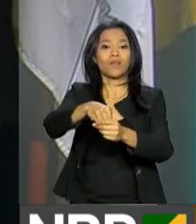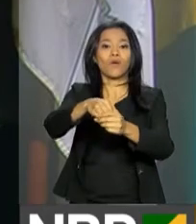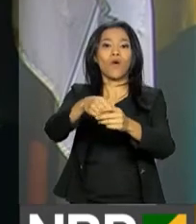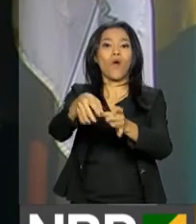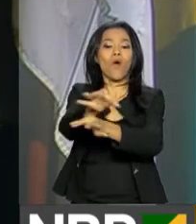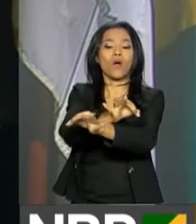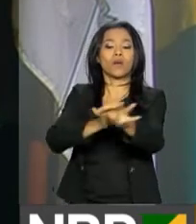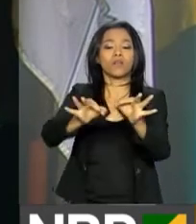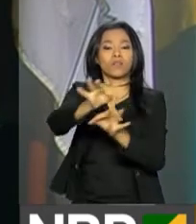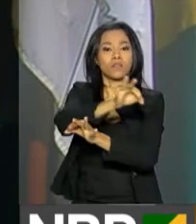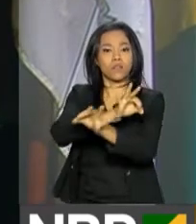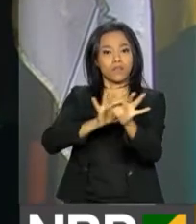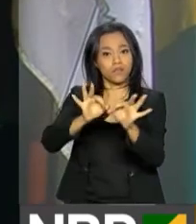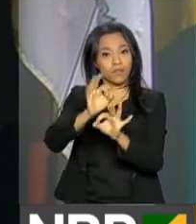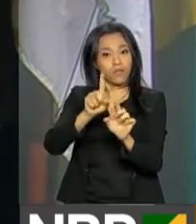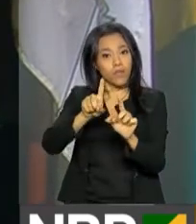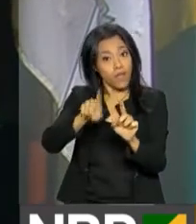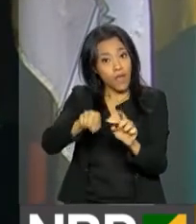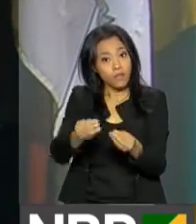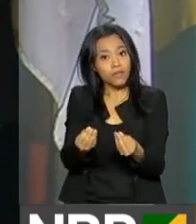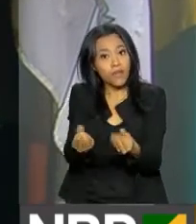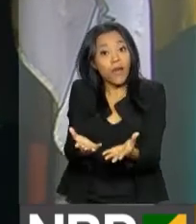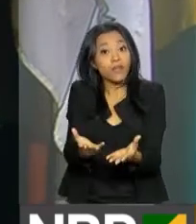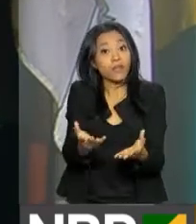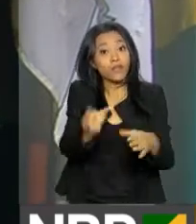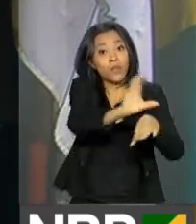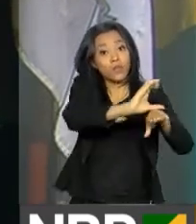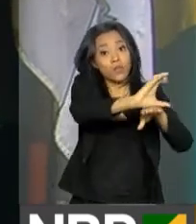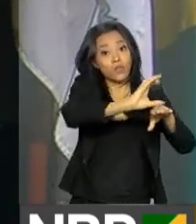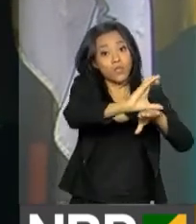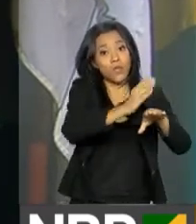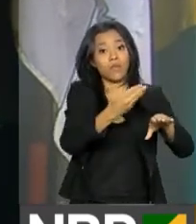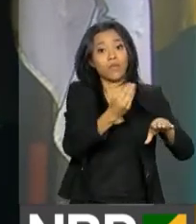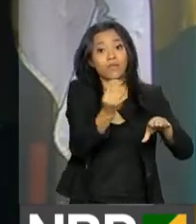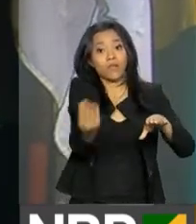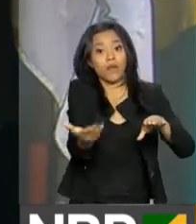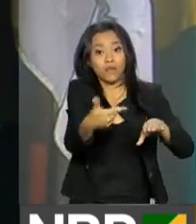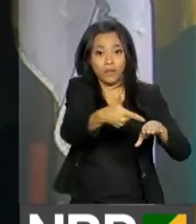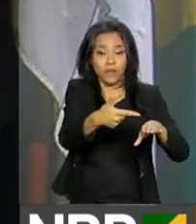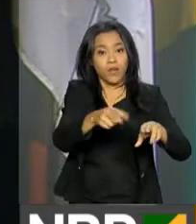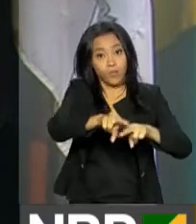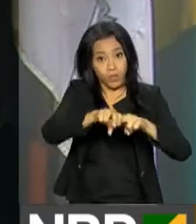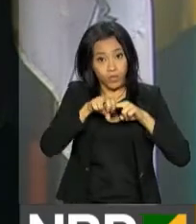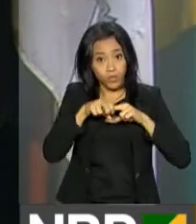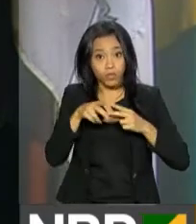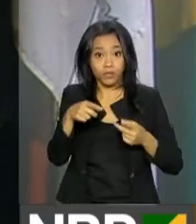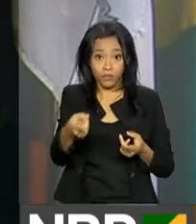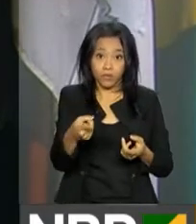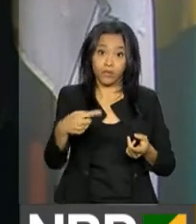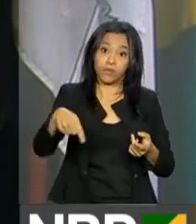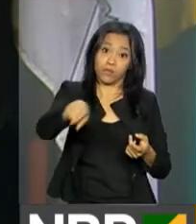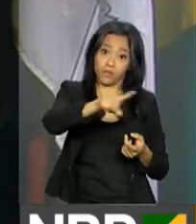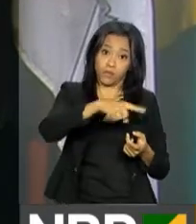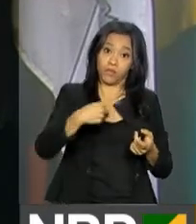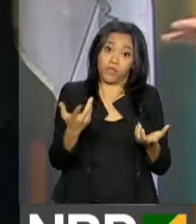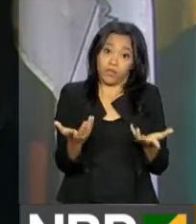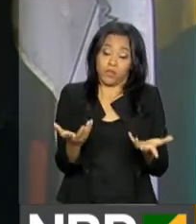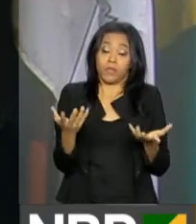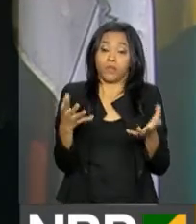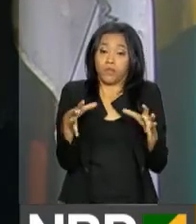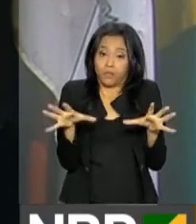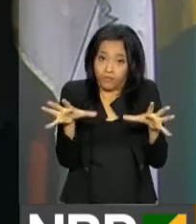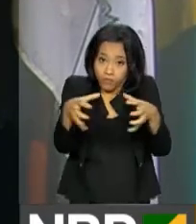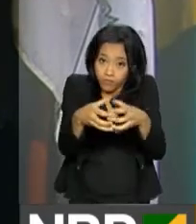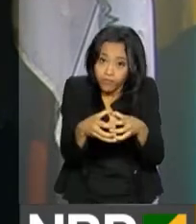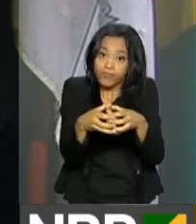ea organização dada pelo direito é dado pela constituição razão que os latinos e rubis os xiitas e beijos beijos e